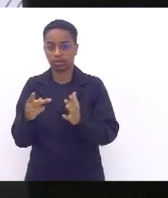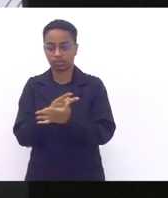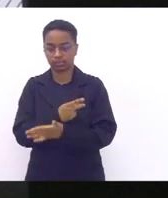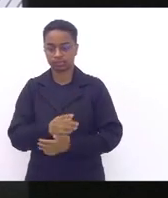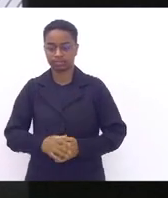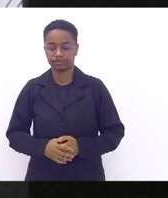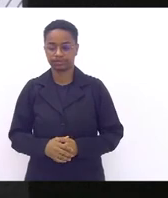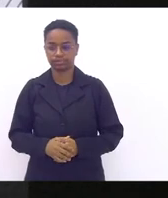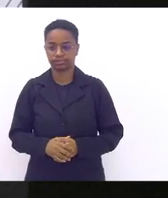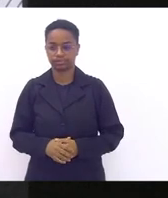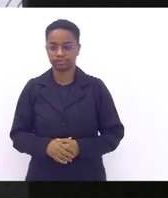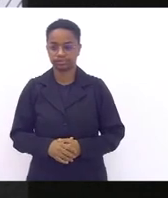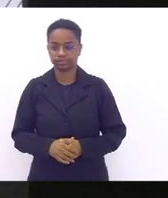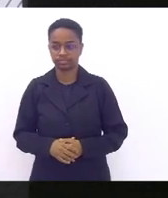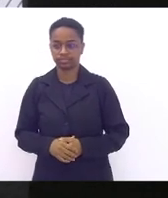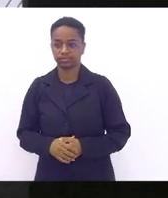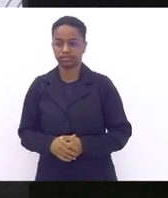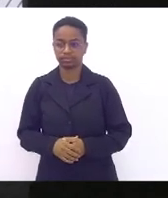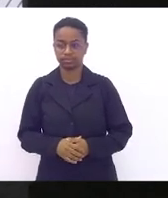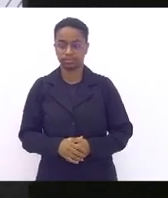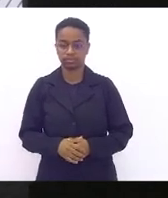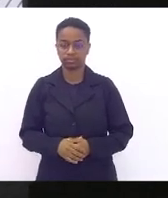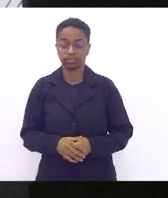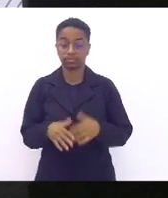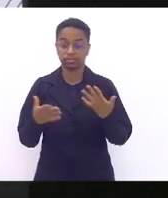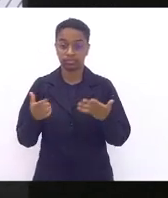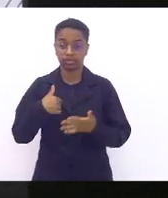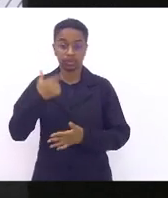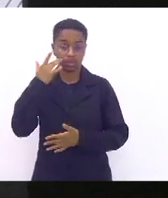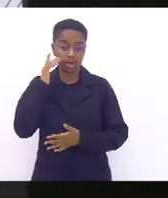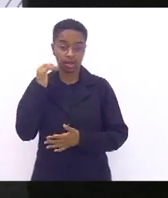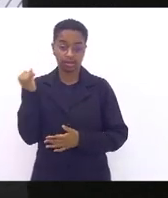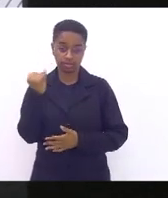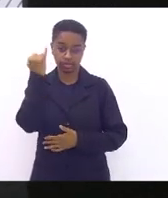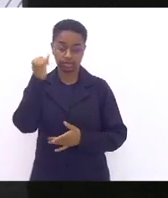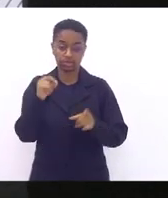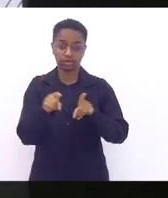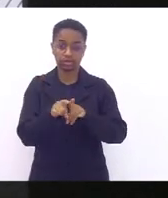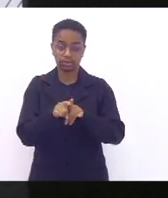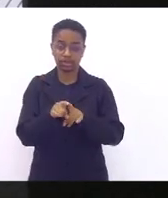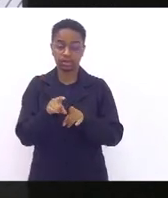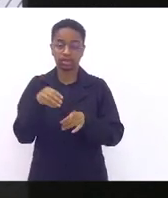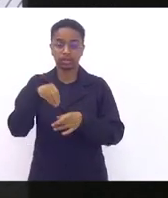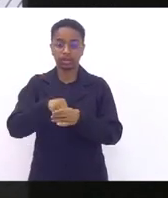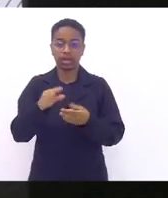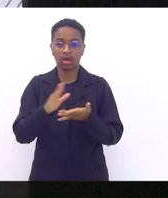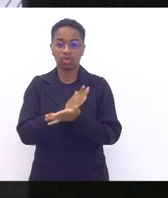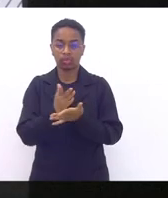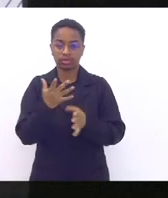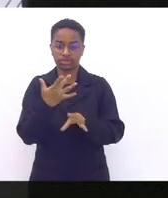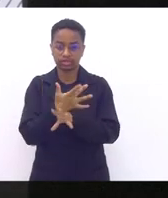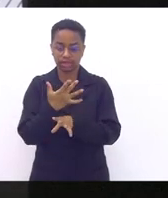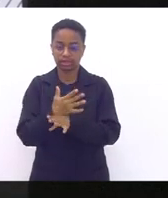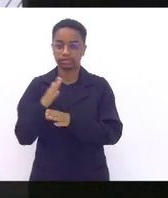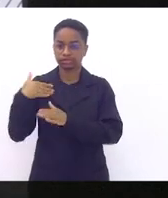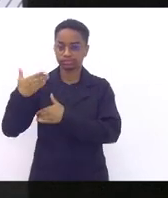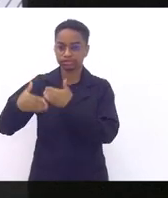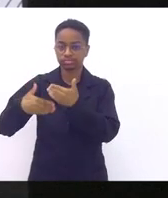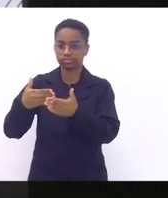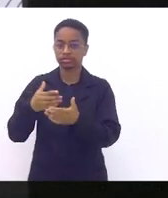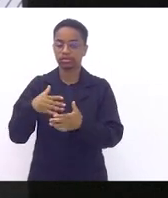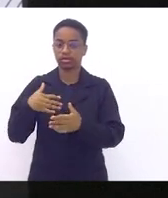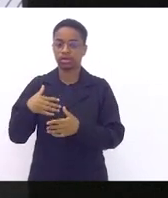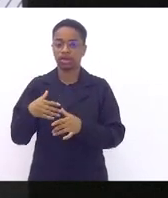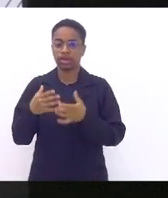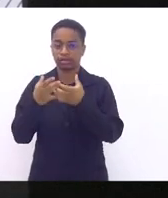Então, eu acho que isso é importante. E está realmente, em alguns municípios, está caminhando, né, o processo de